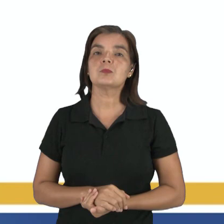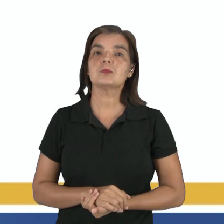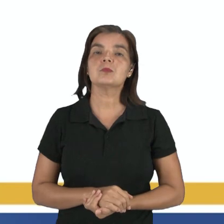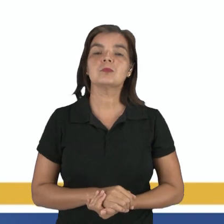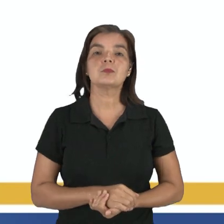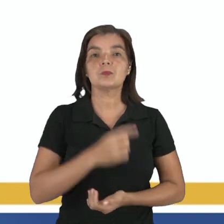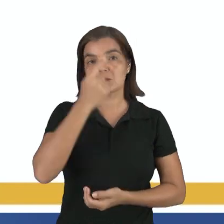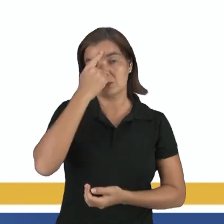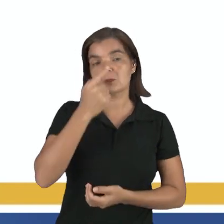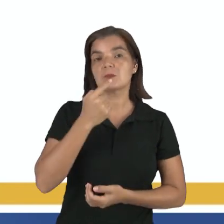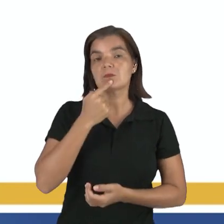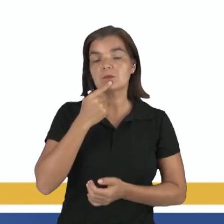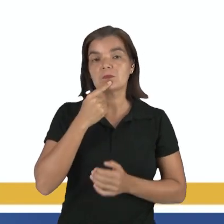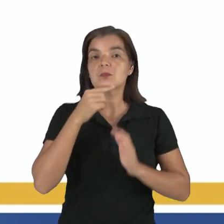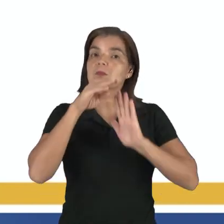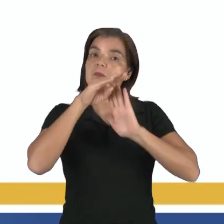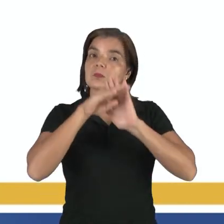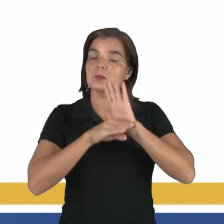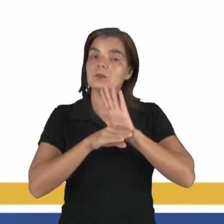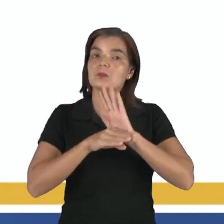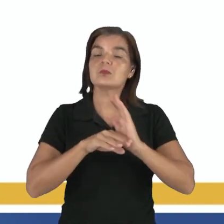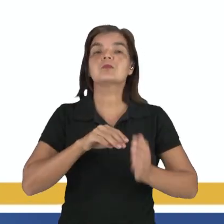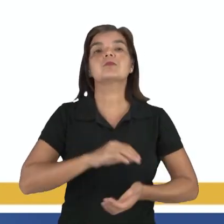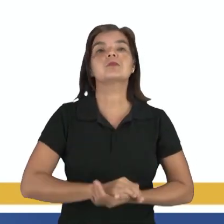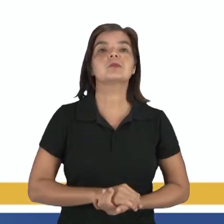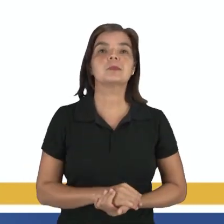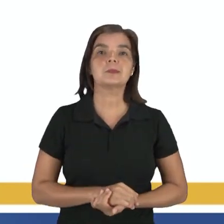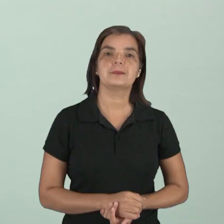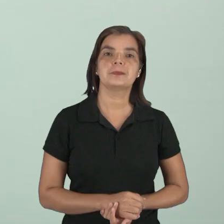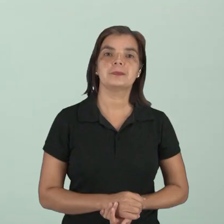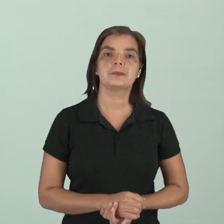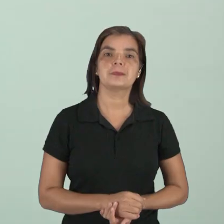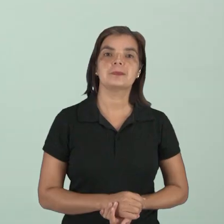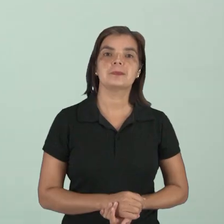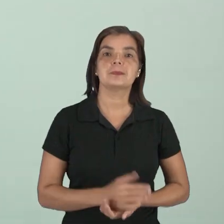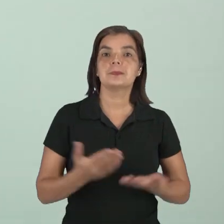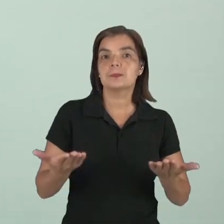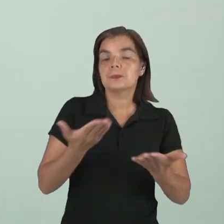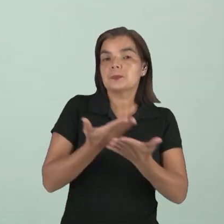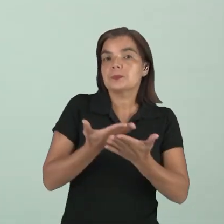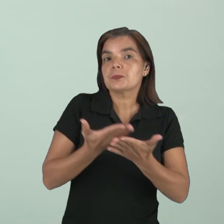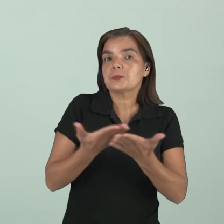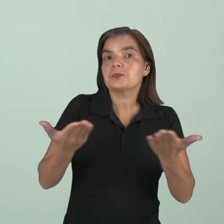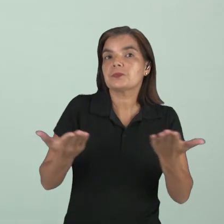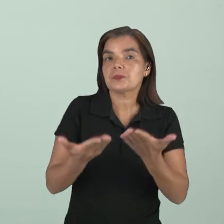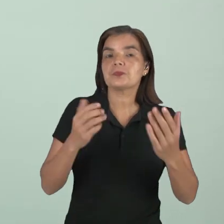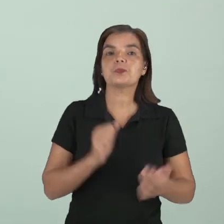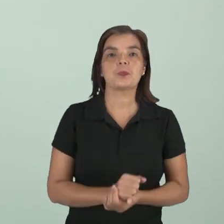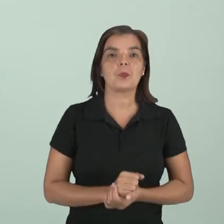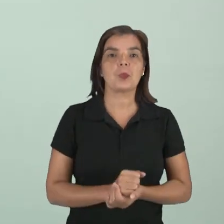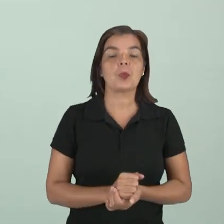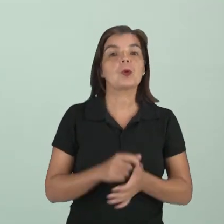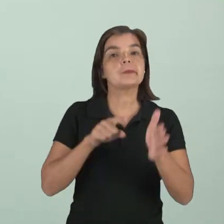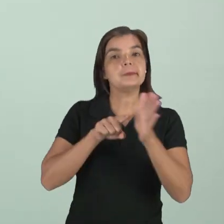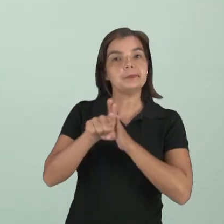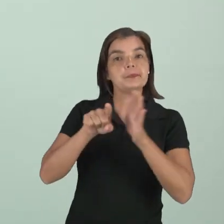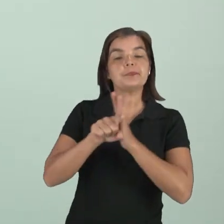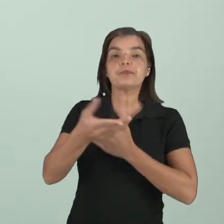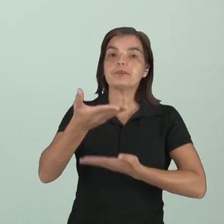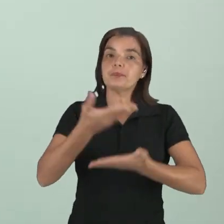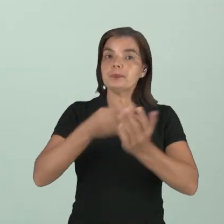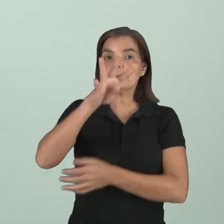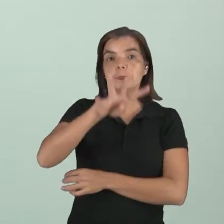uma imagem decrescente, uma reta decrescente. A nossa aula de hoje foi sobre situações que